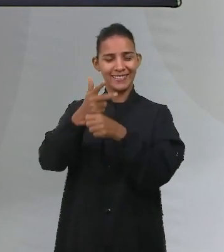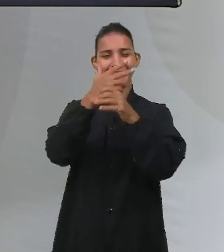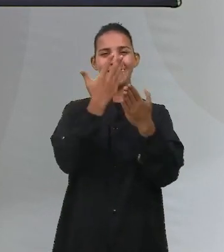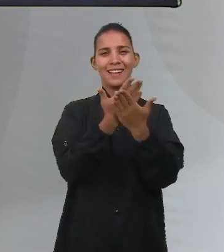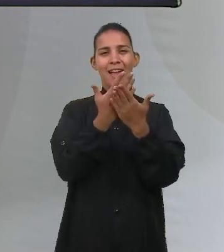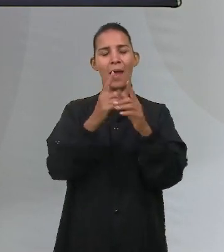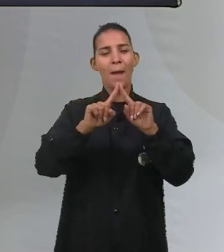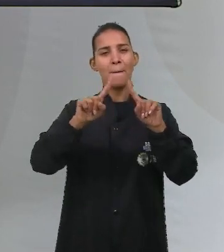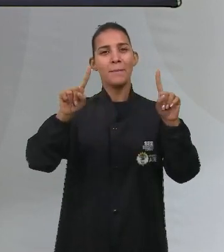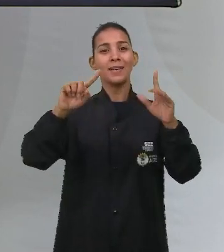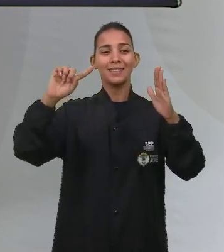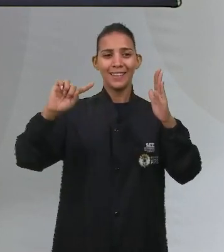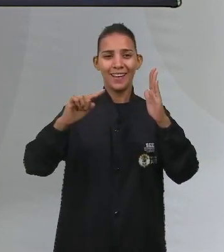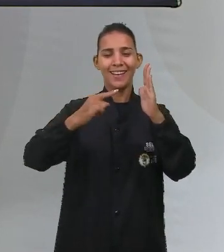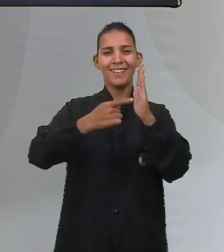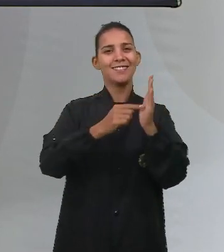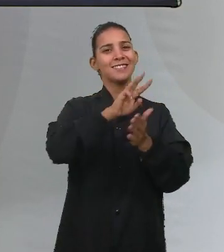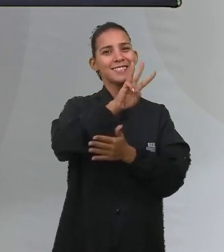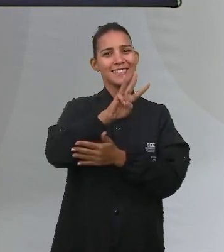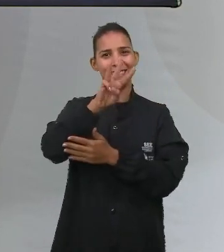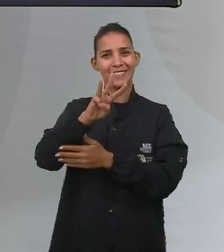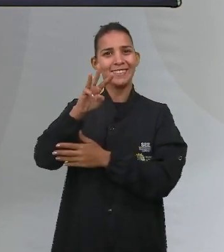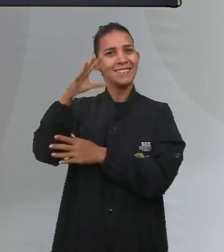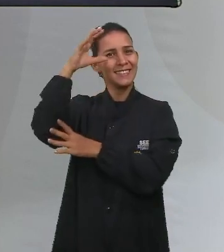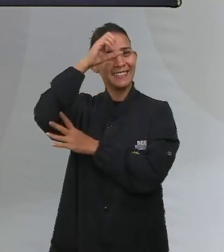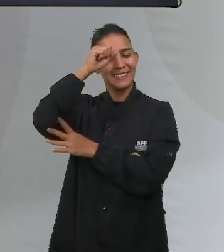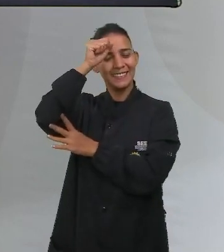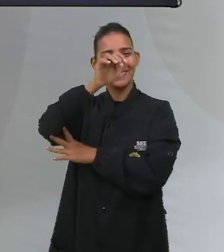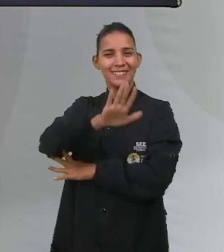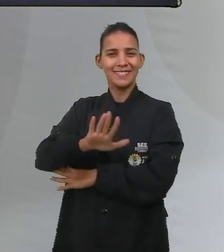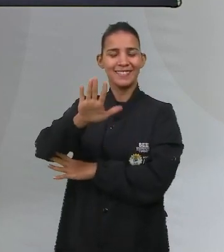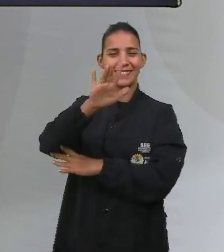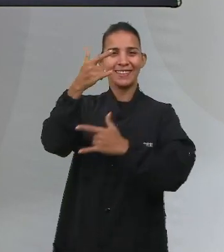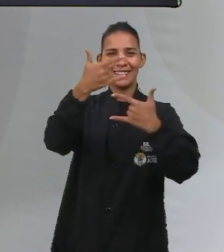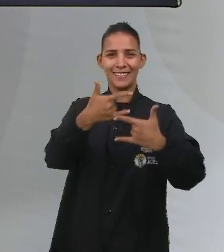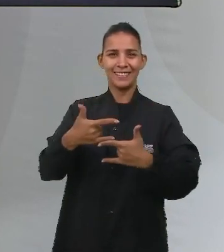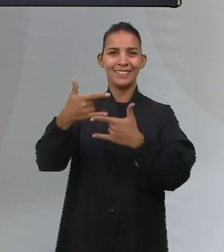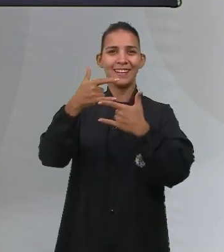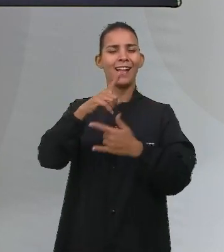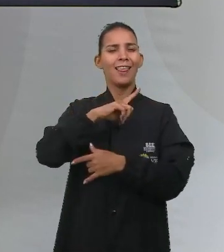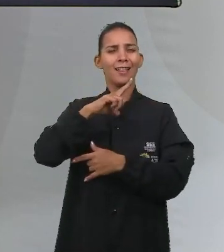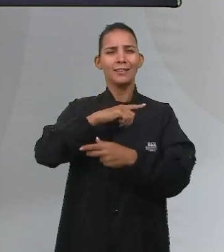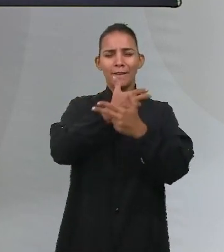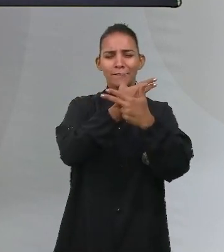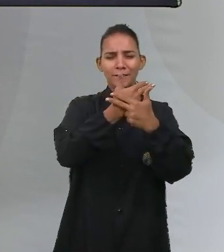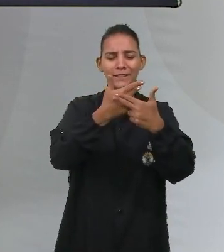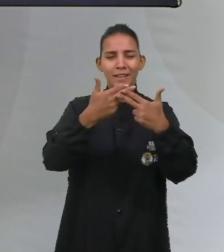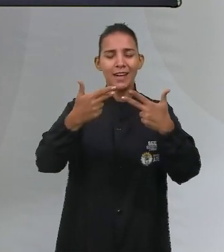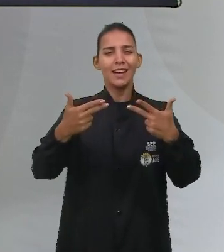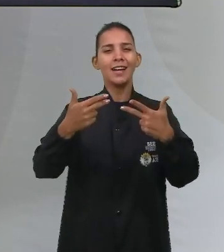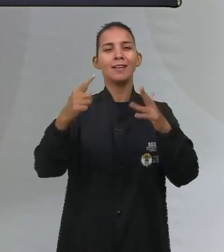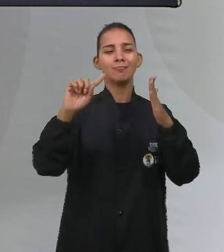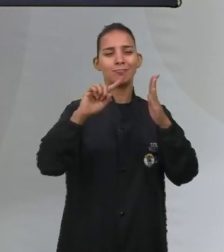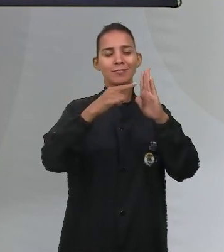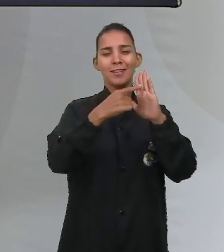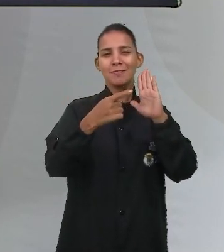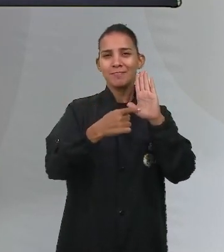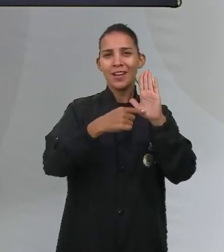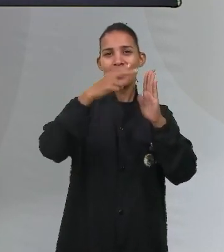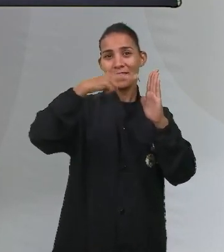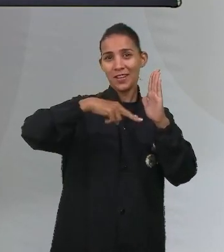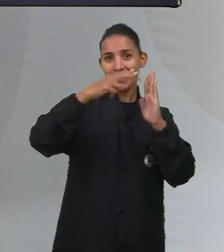de acessar o ambiente virtual de aprendizagem. Tem muito material interessante para você acessar e